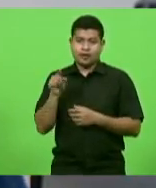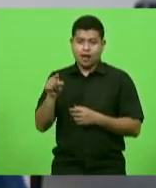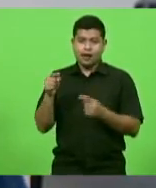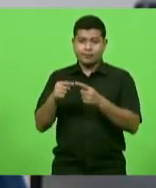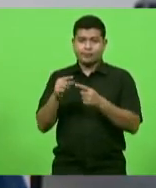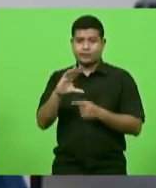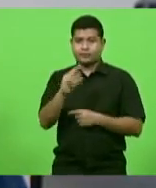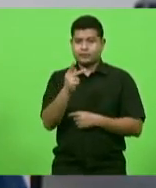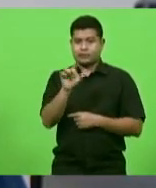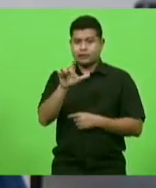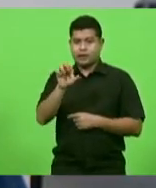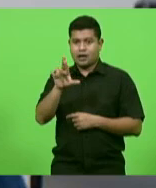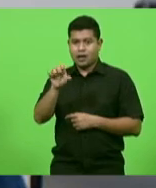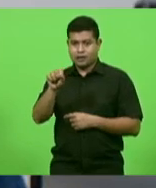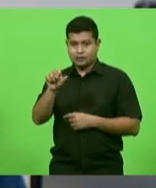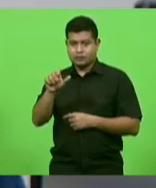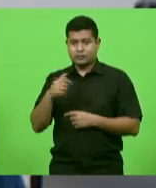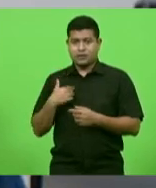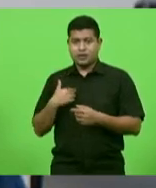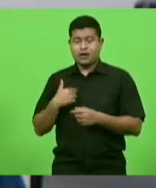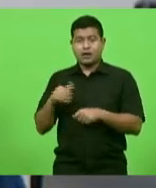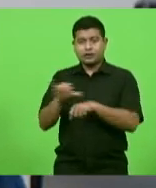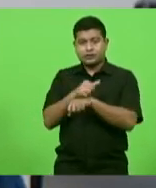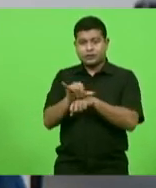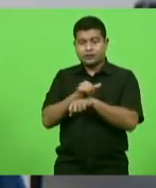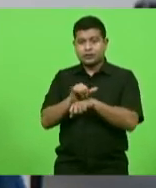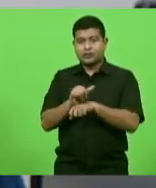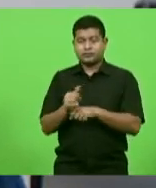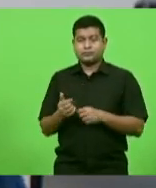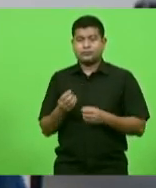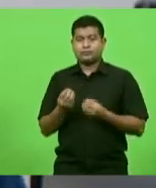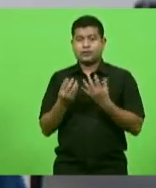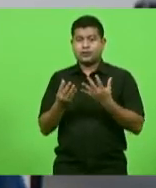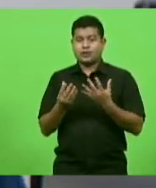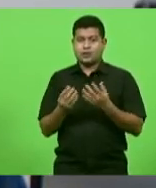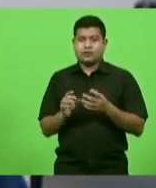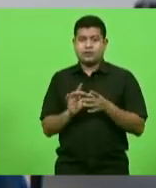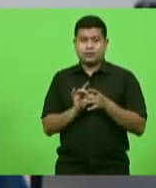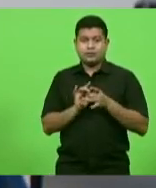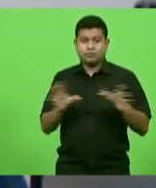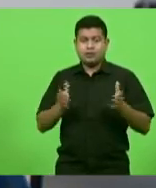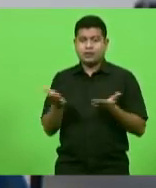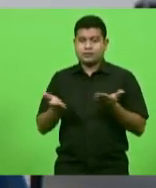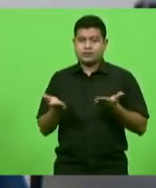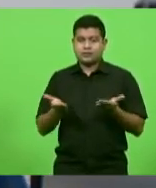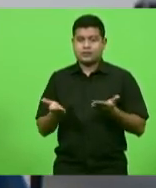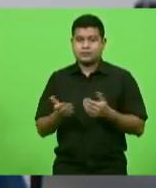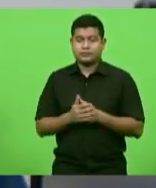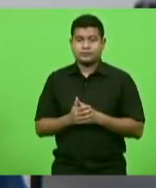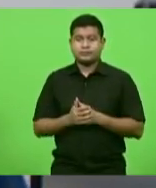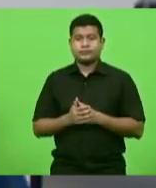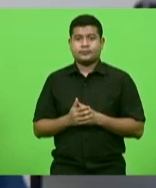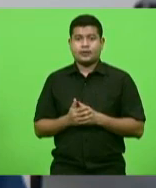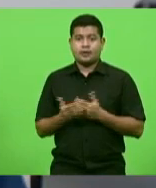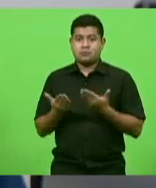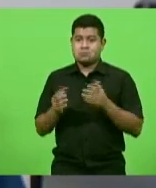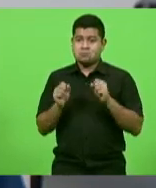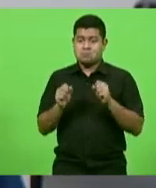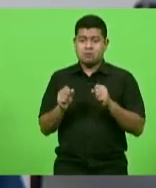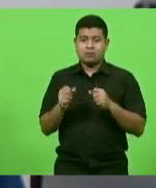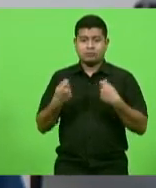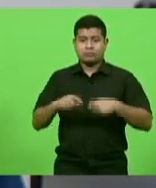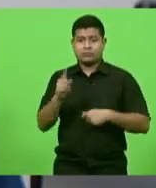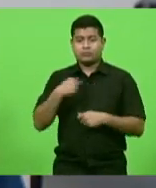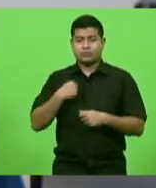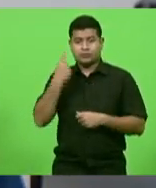Charles Maia e nada adoção de providências para a dispensa de licitação e momento que não se pode precisar paz